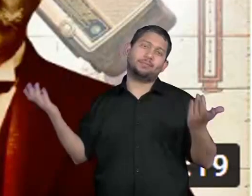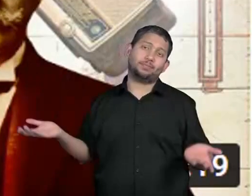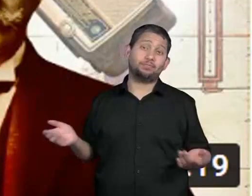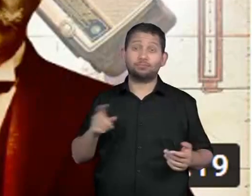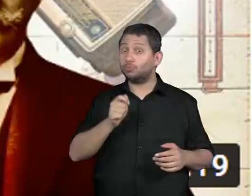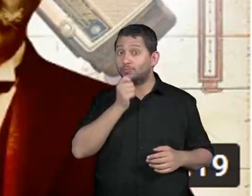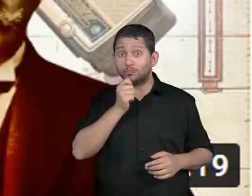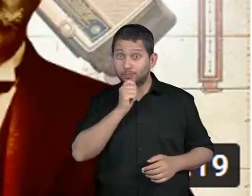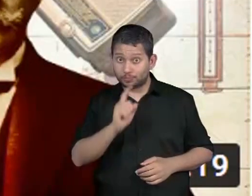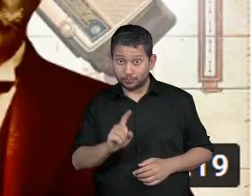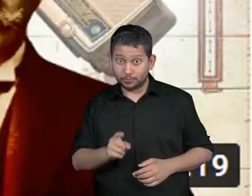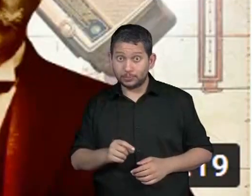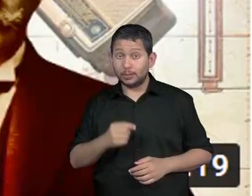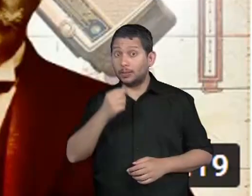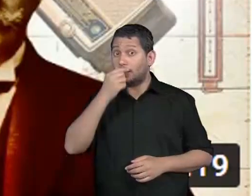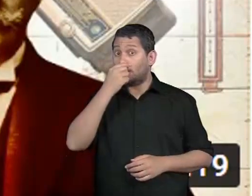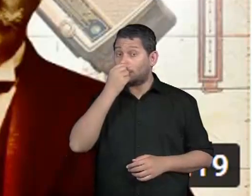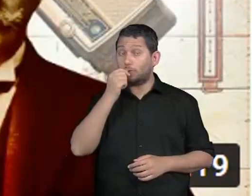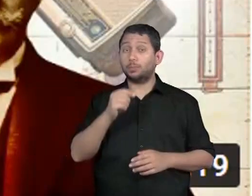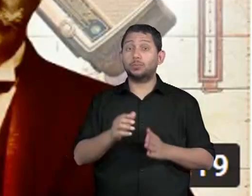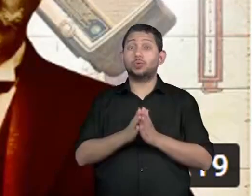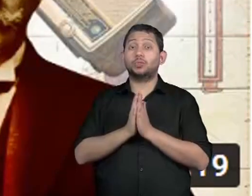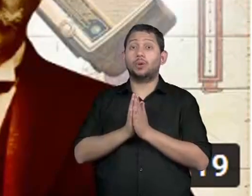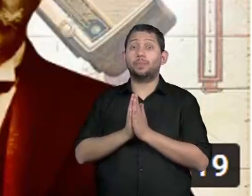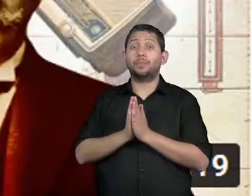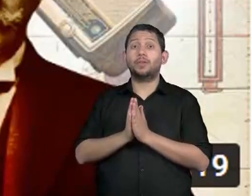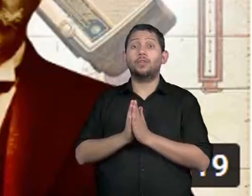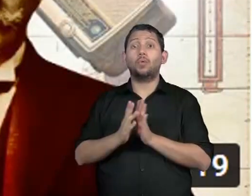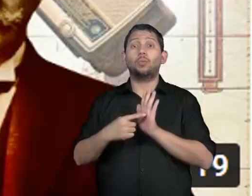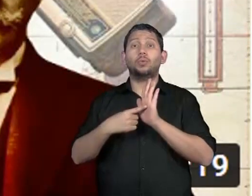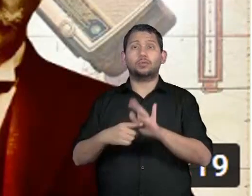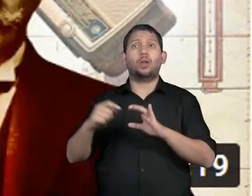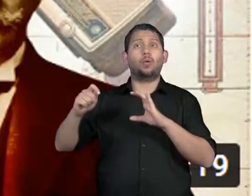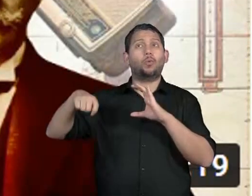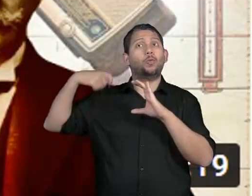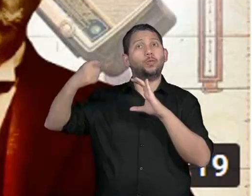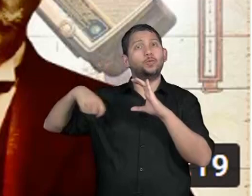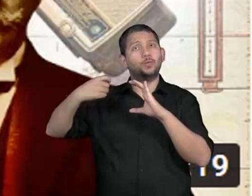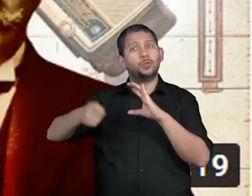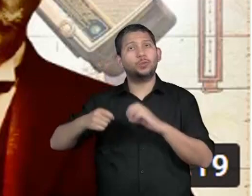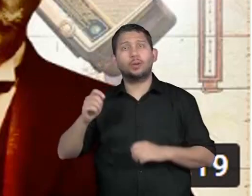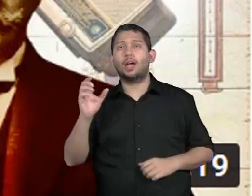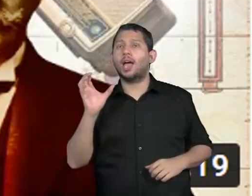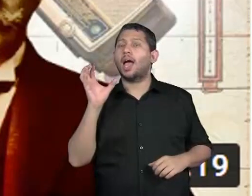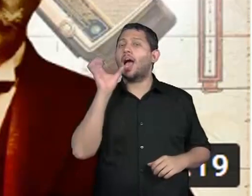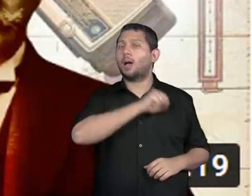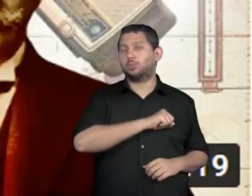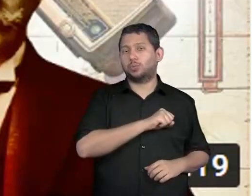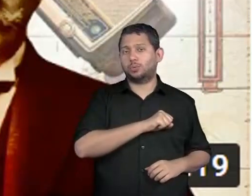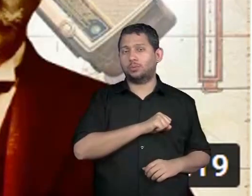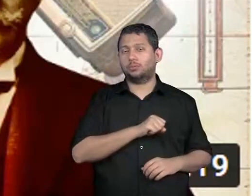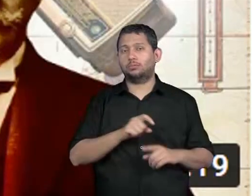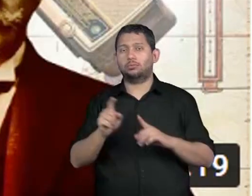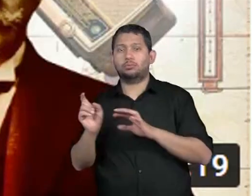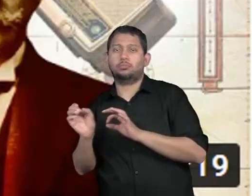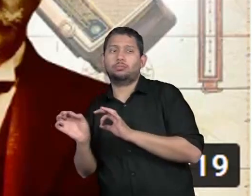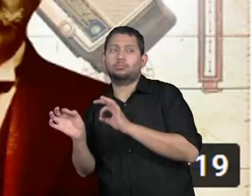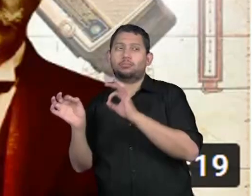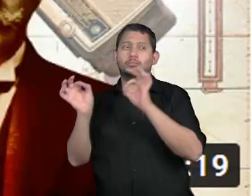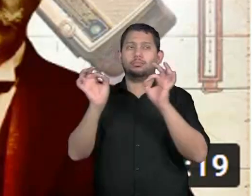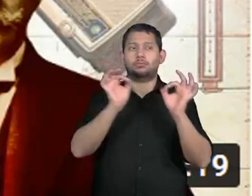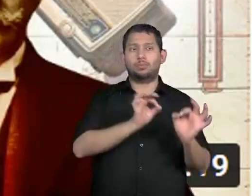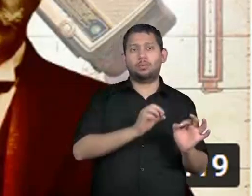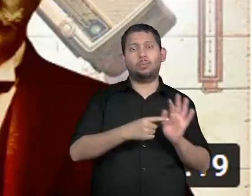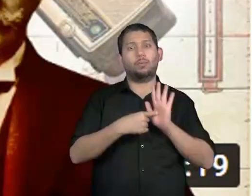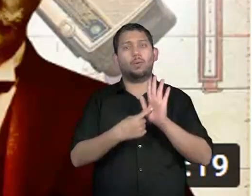vou pedir para o Oráculo fazer um favor de colocar um videozinho bem rapidinho para a gente começar a conversar